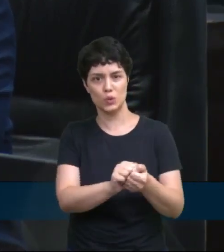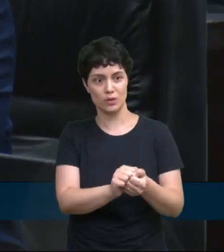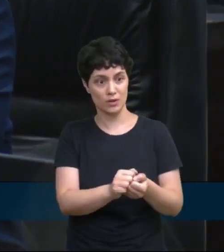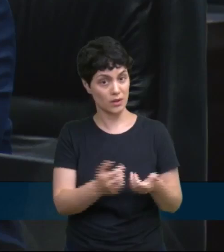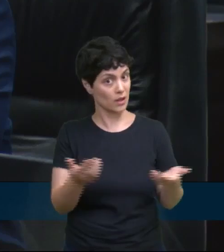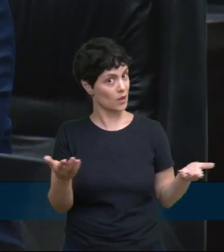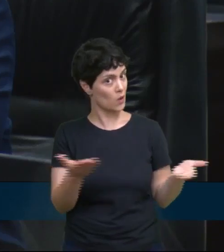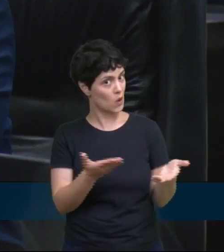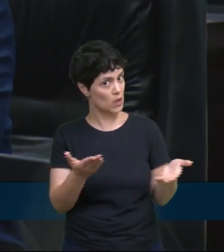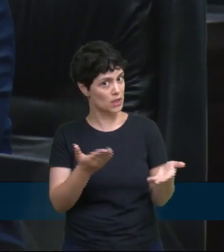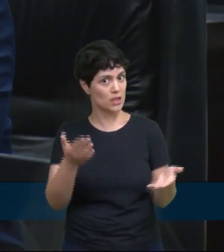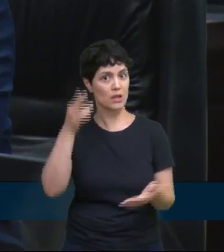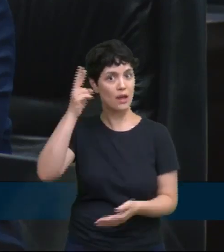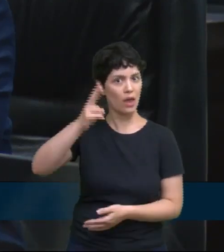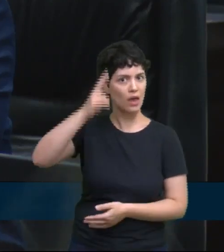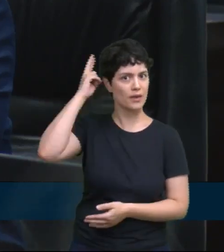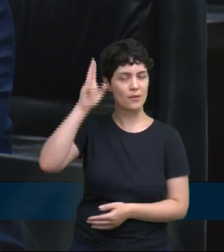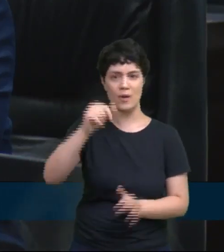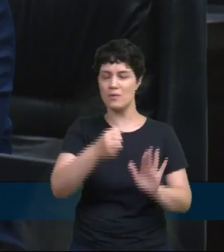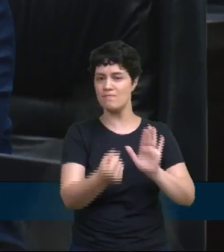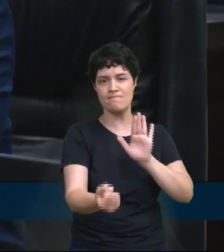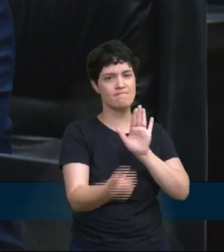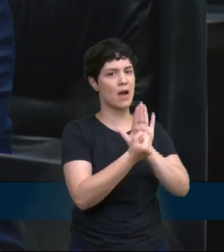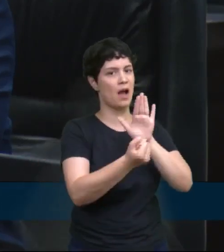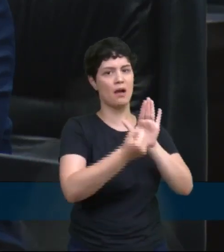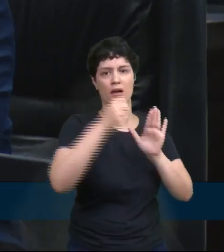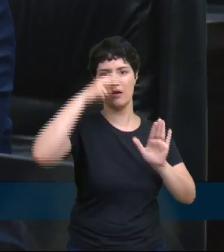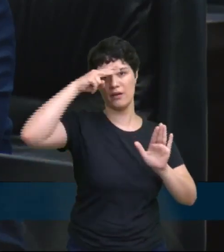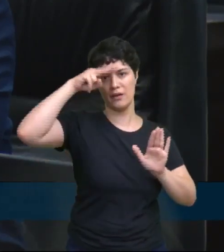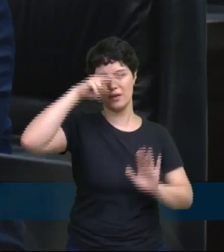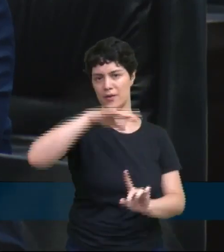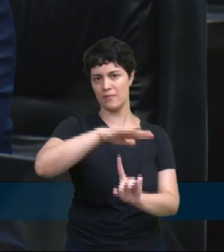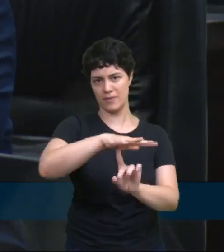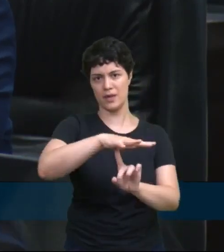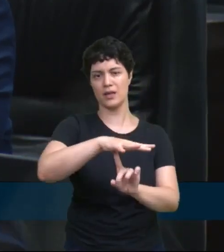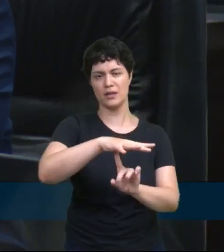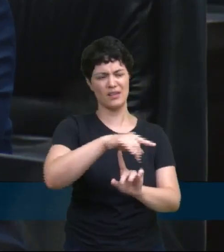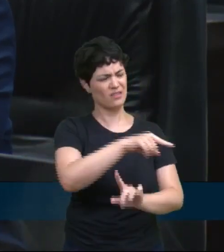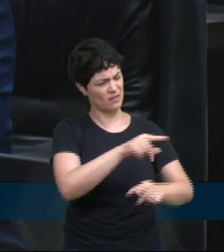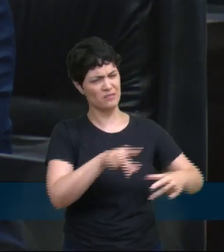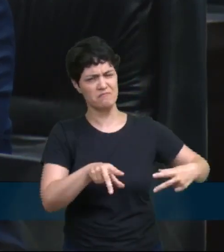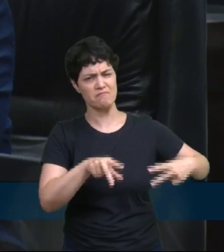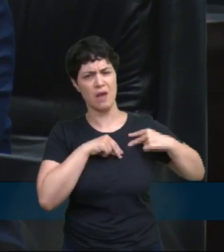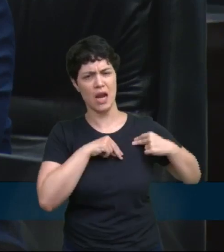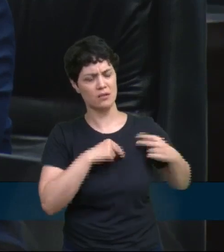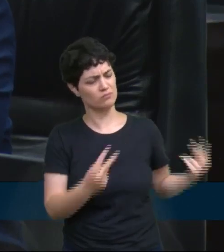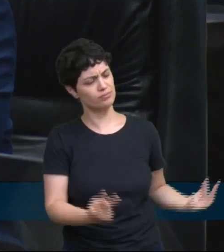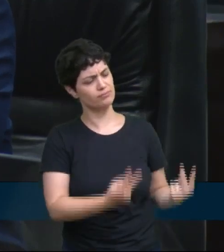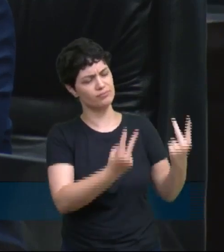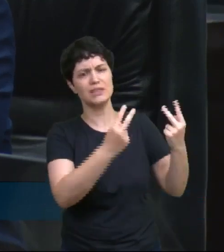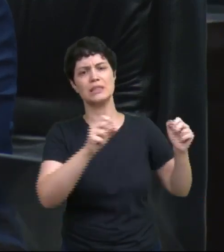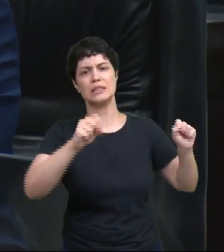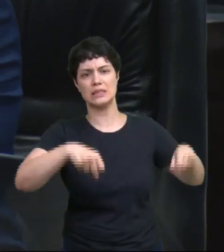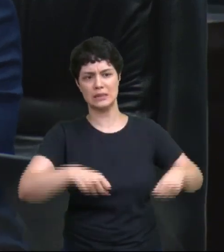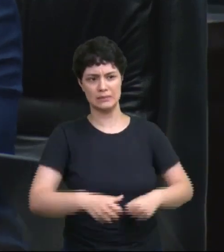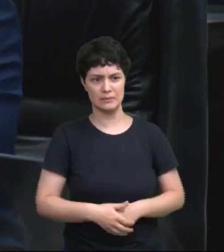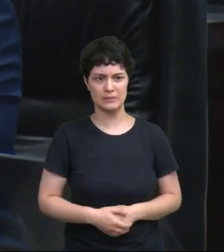ícone na história do Paraná e merece todo o nosso reconhecimento.